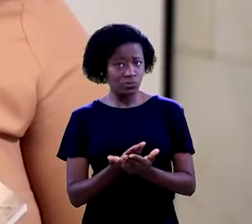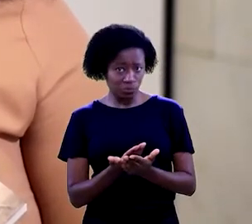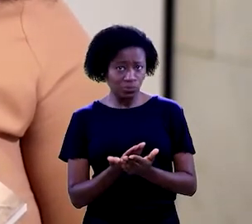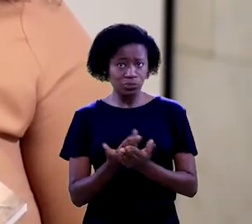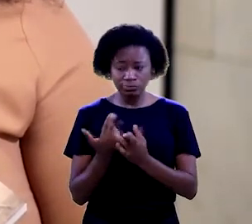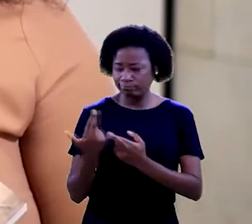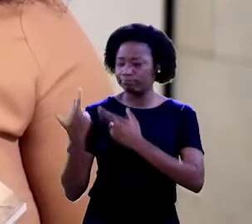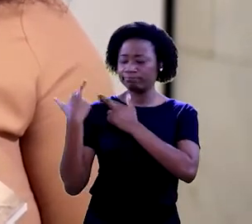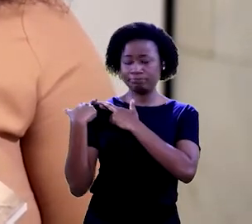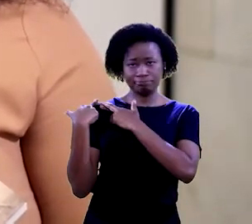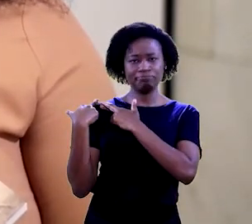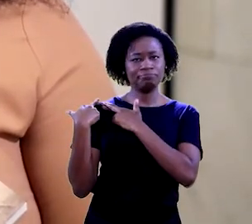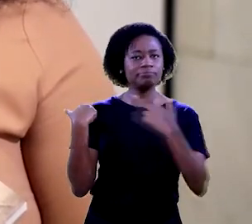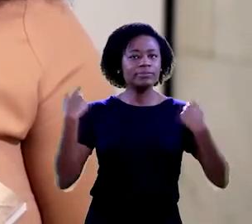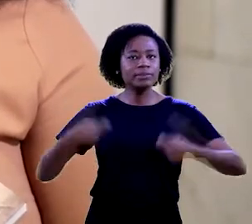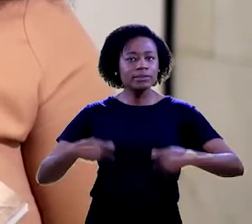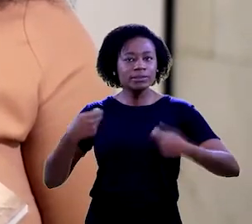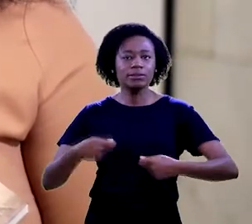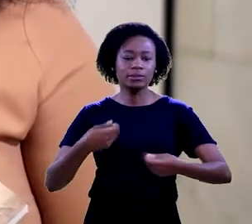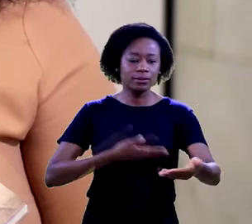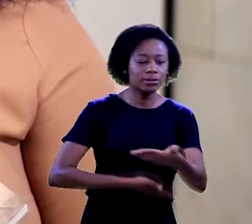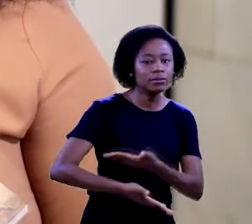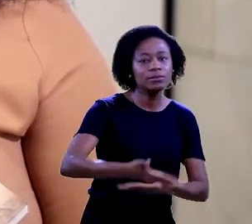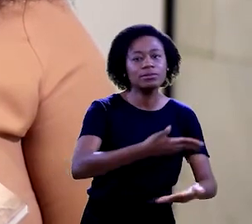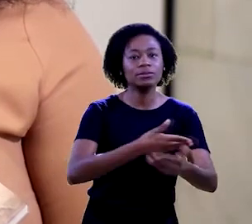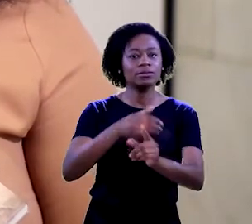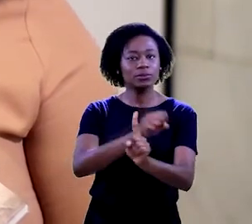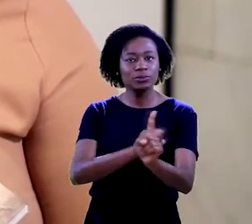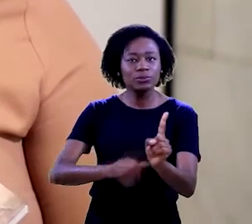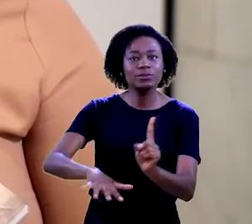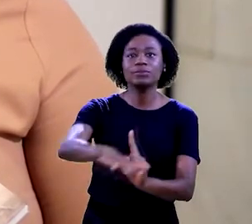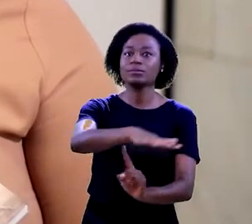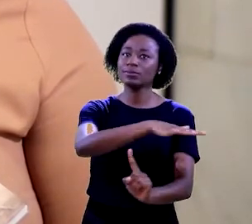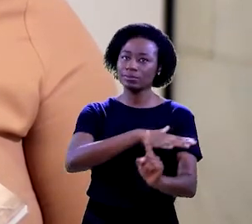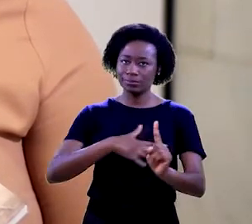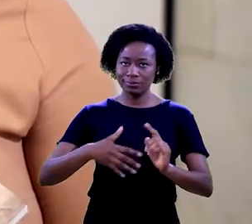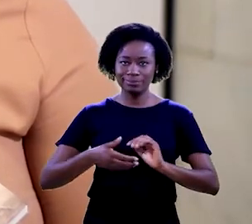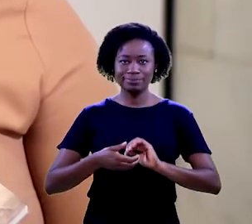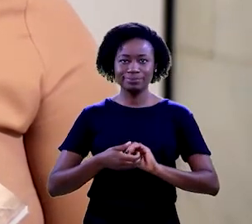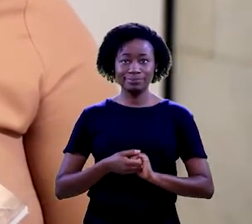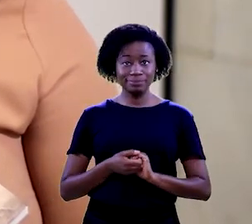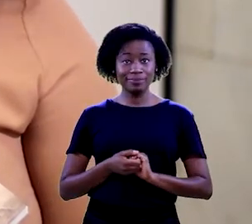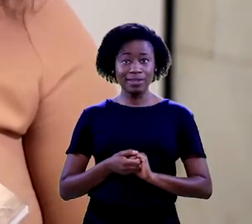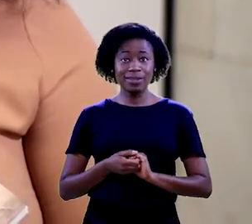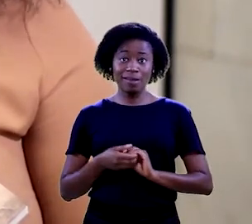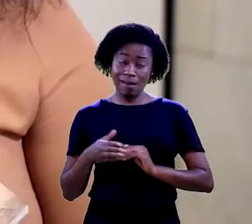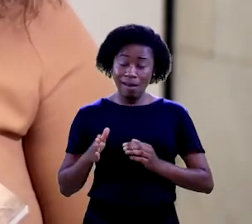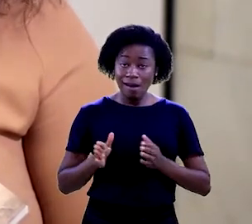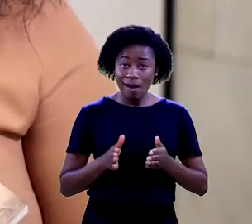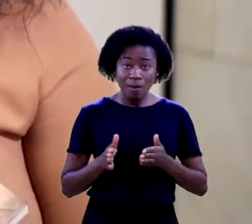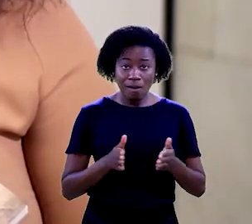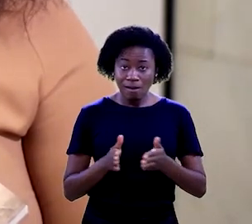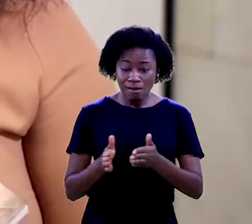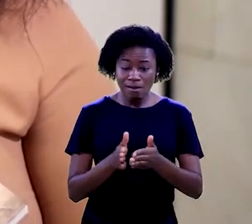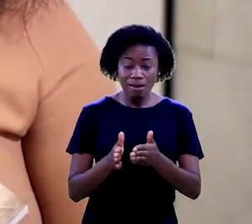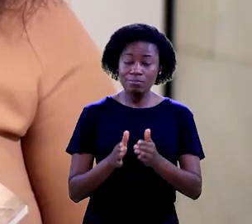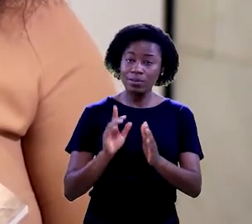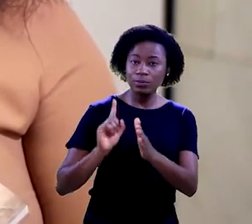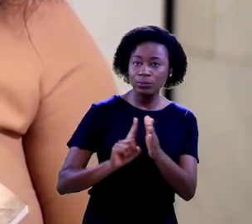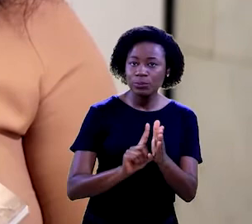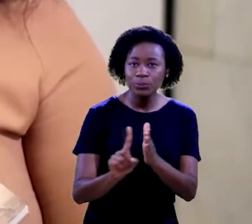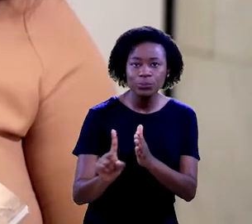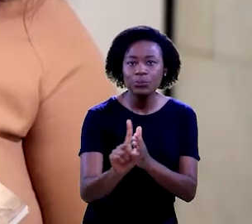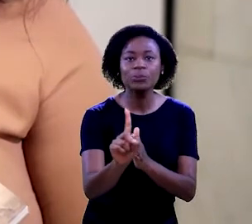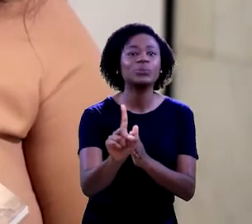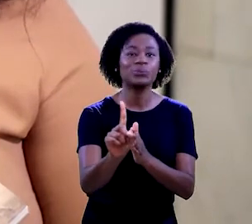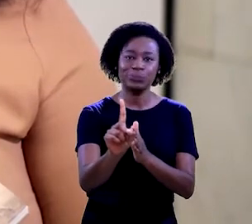essa responsabilidade precisa ser compartilhada com toda a sociedade. E foi esse o caminho que nós iniciamos